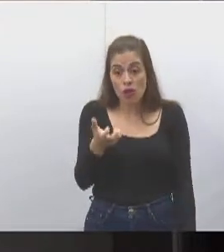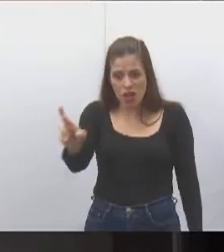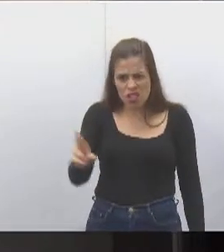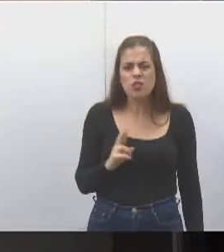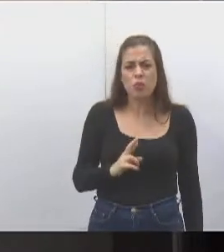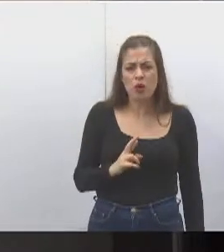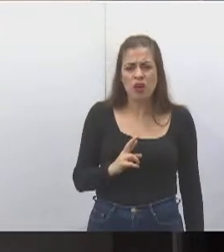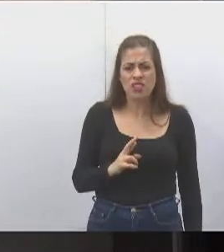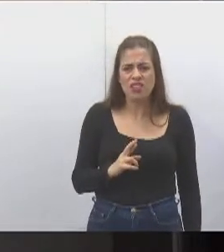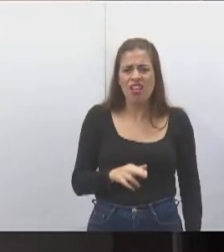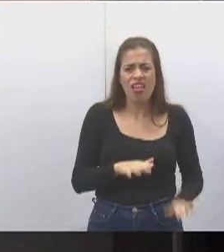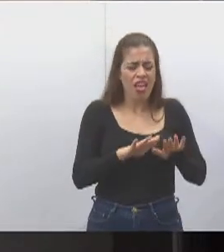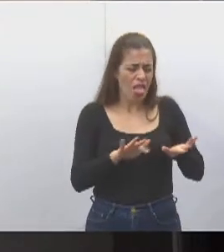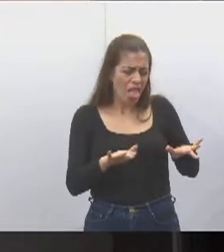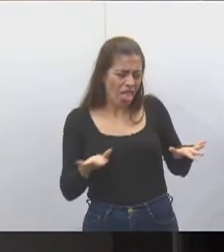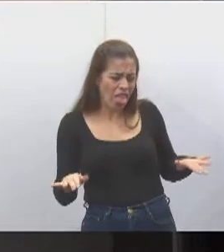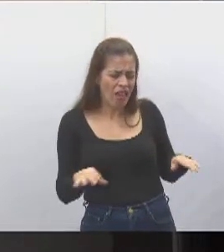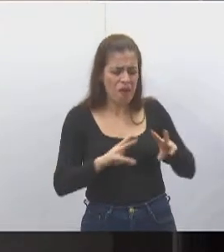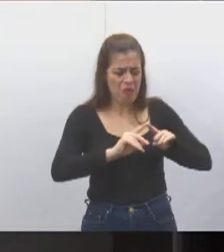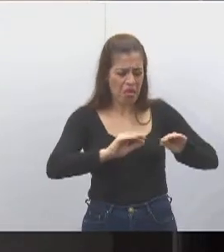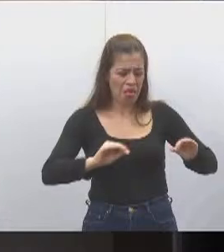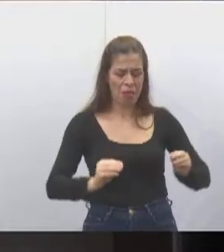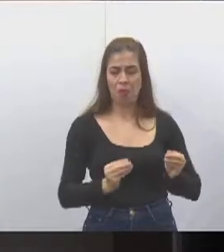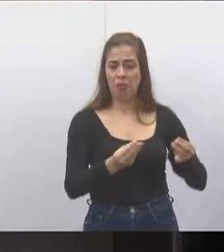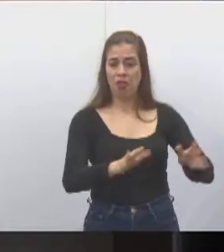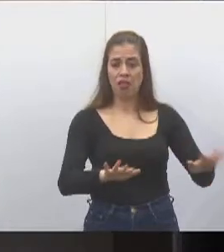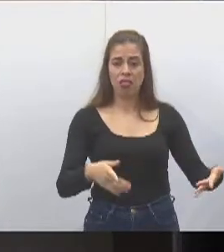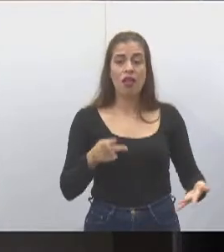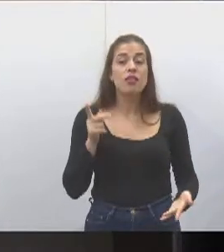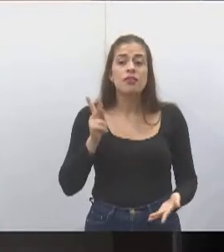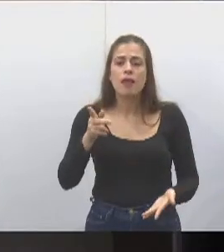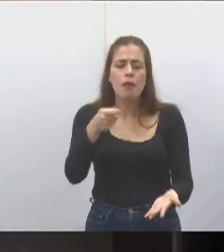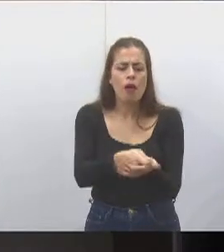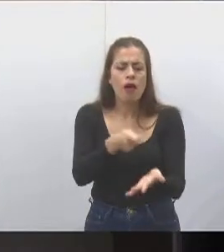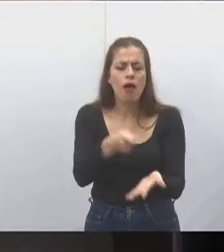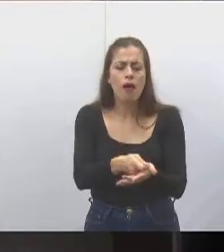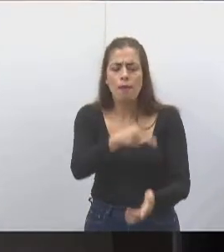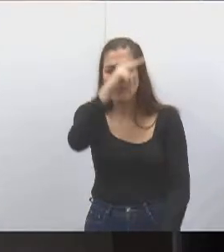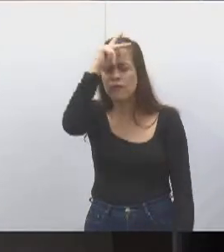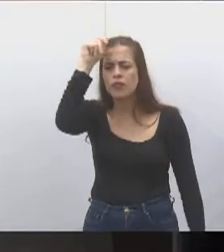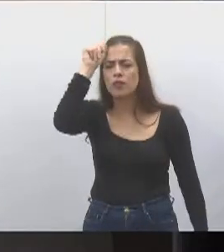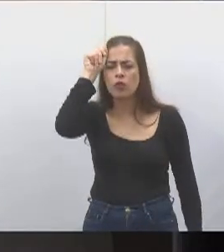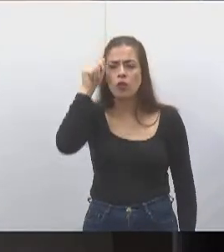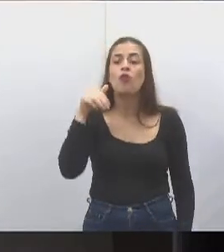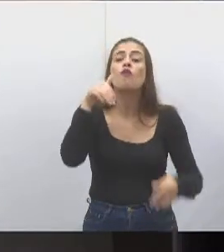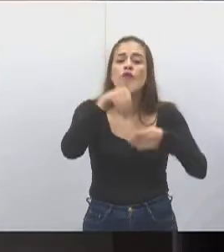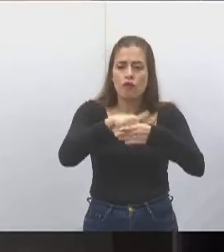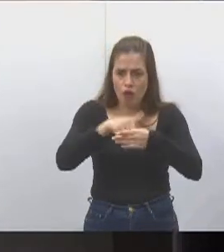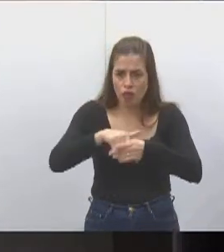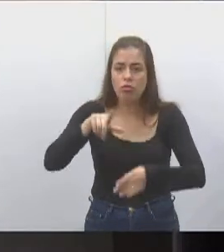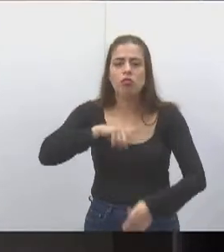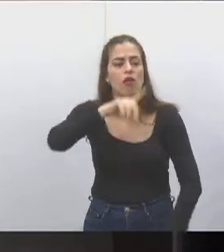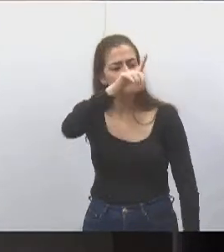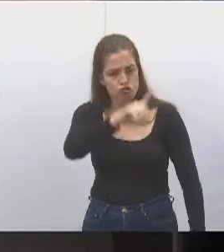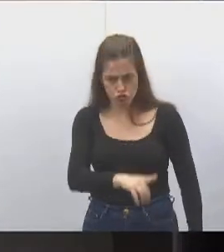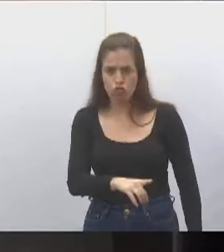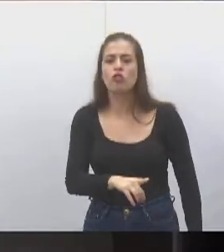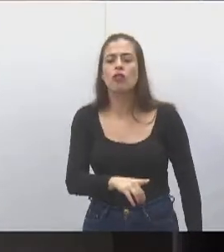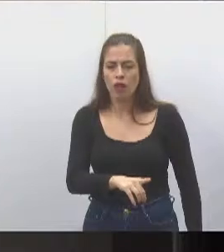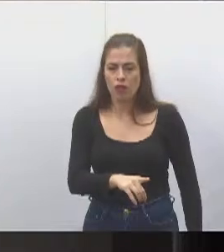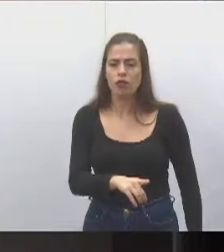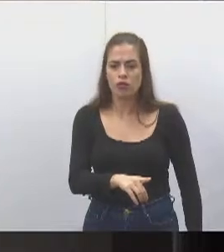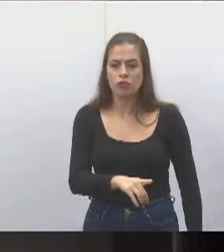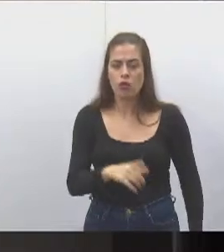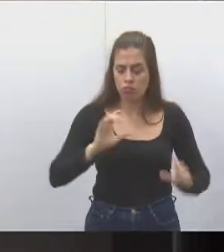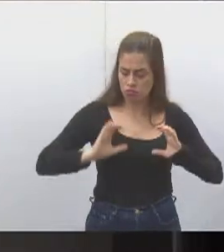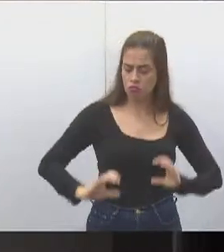buraco, jogar uma terrinha, não resolve o meu problema. E todos sempre eu estou cobrando na prefeitura. Entendeu? A gente vota, a gente tem direito de exercer nossos direitos